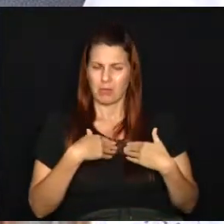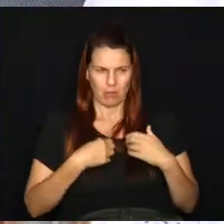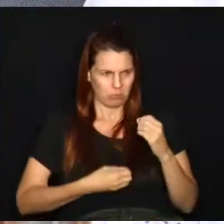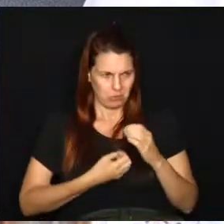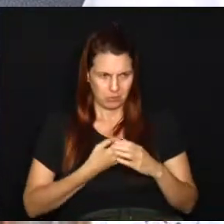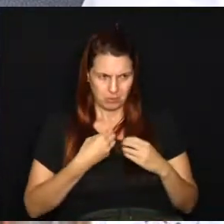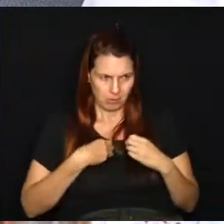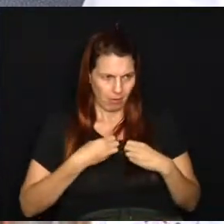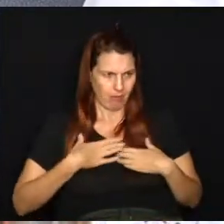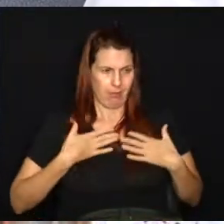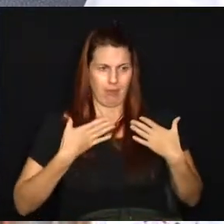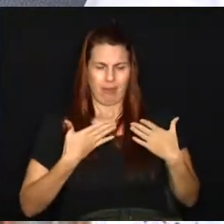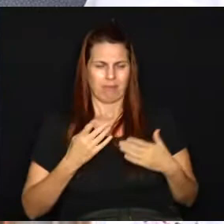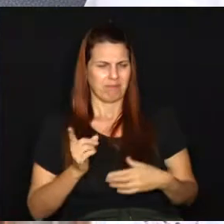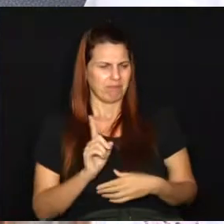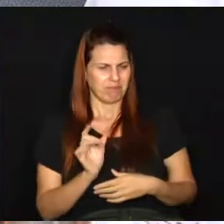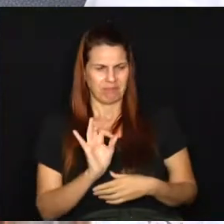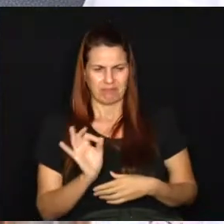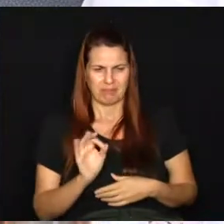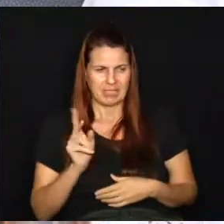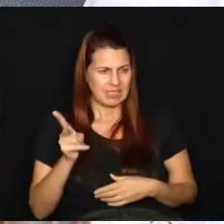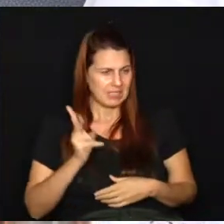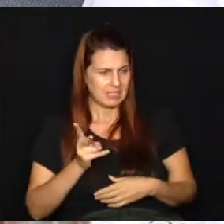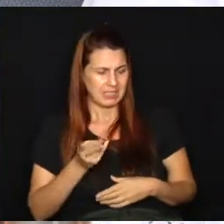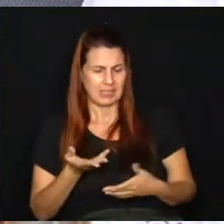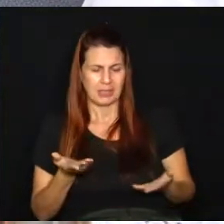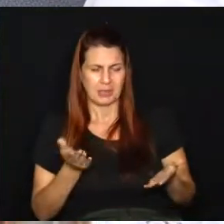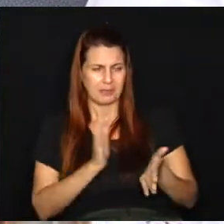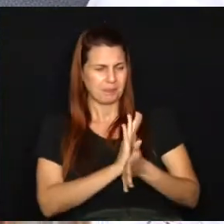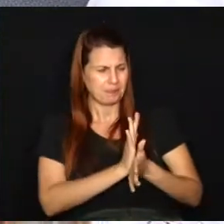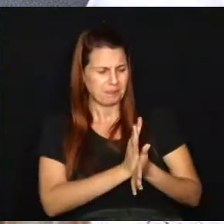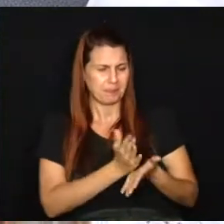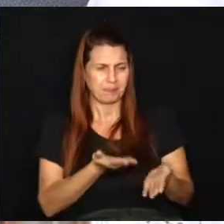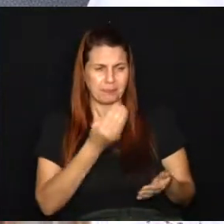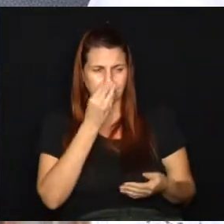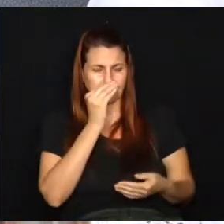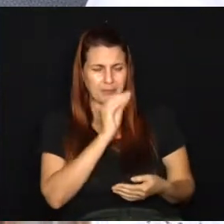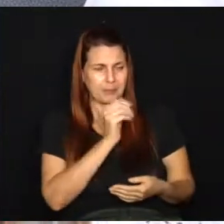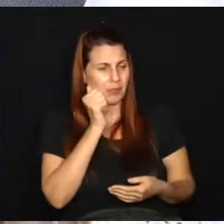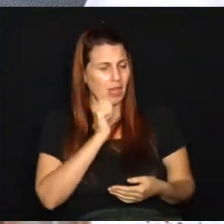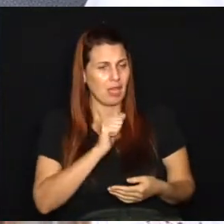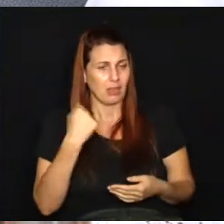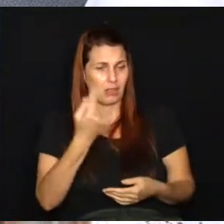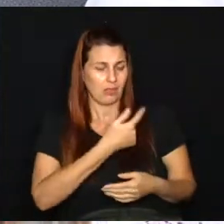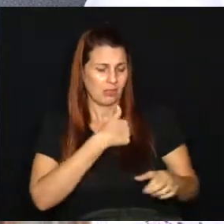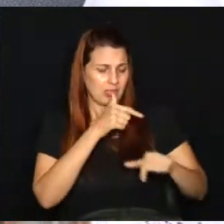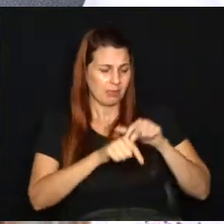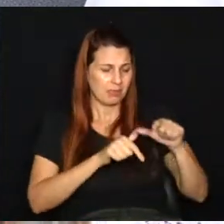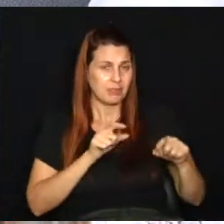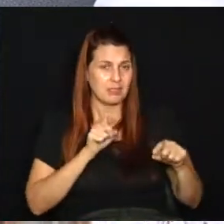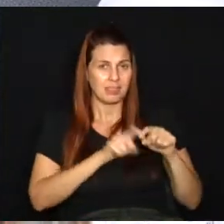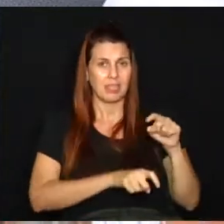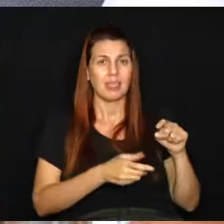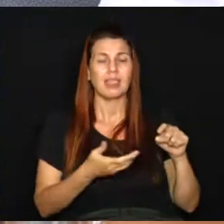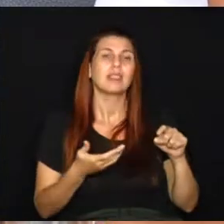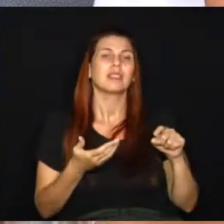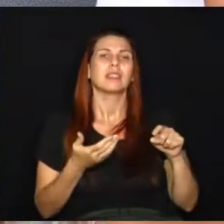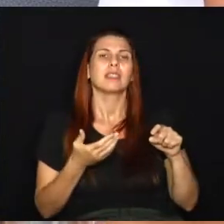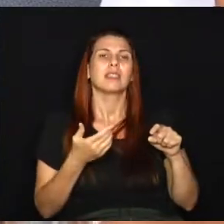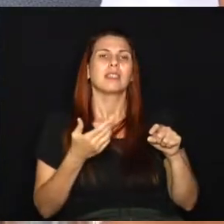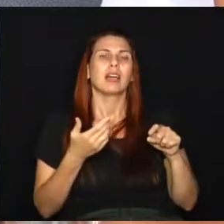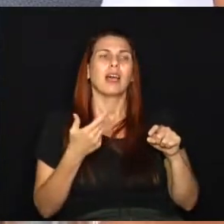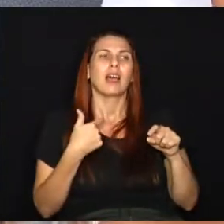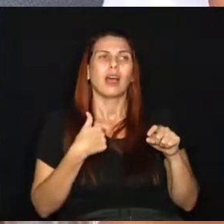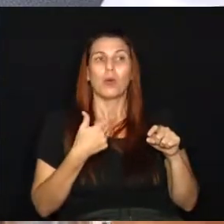surpresa esse tipo de desagravo que ele faz com as mulheres. E para nós, trabalhadoras sexuais, eu até brinquei com a